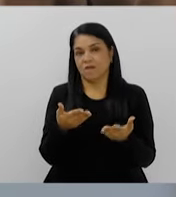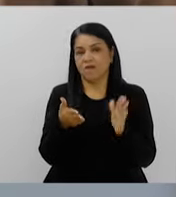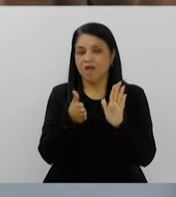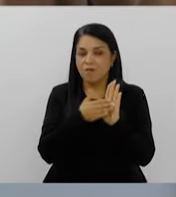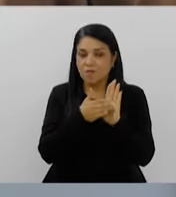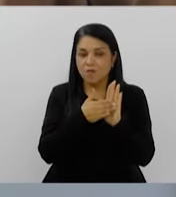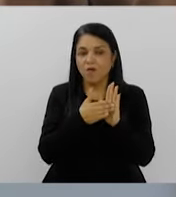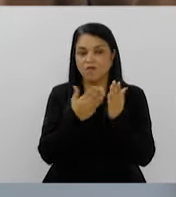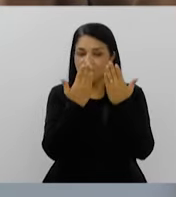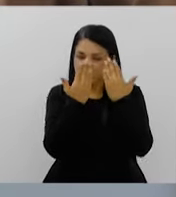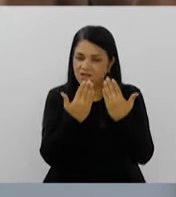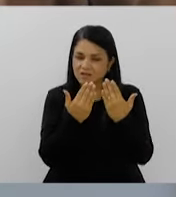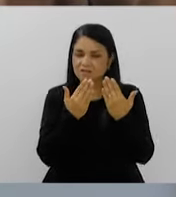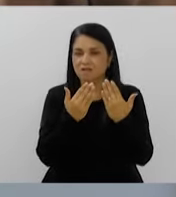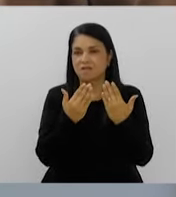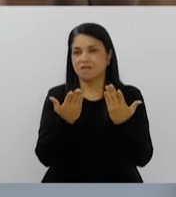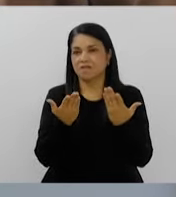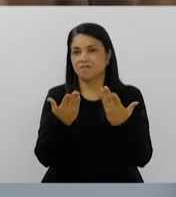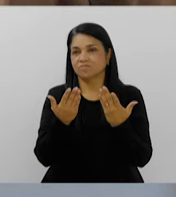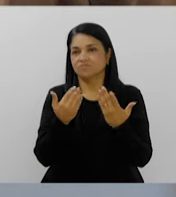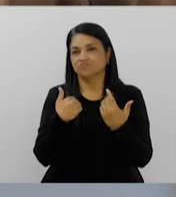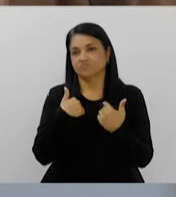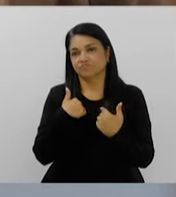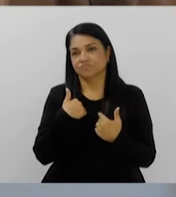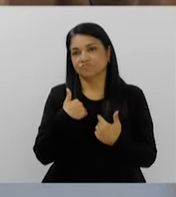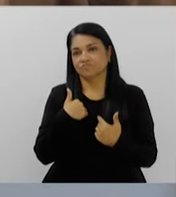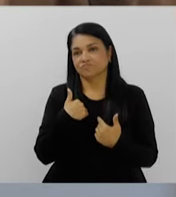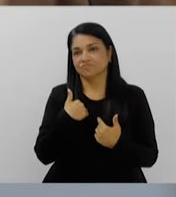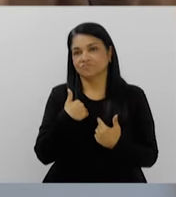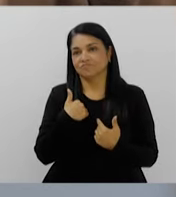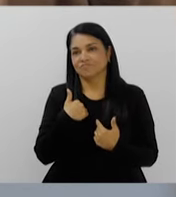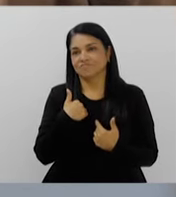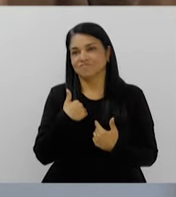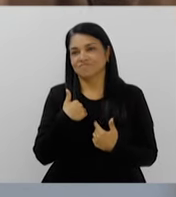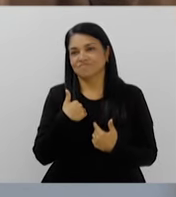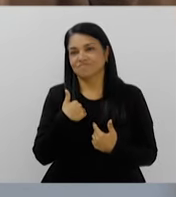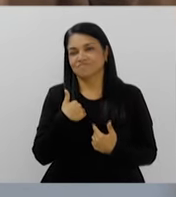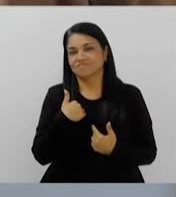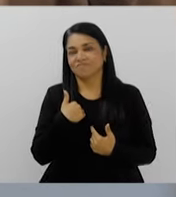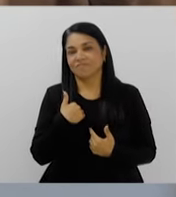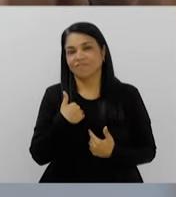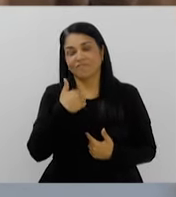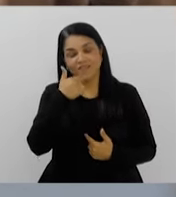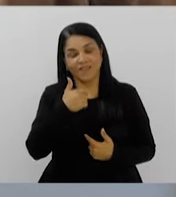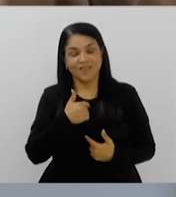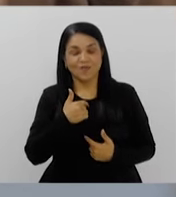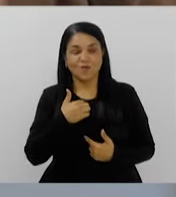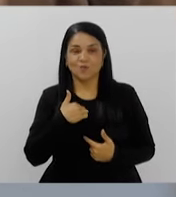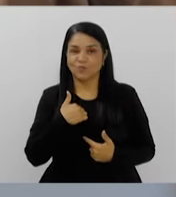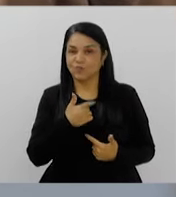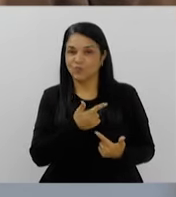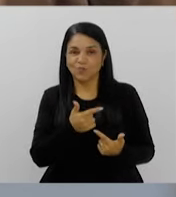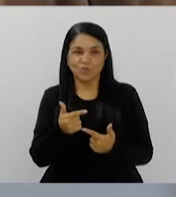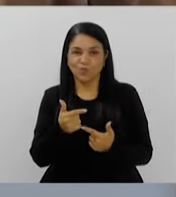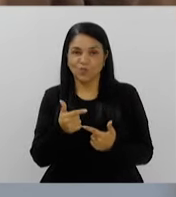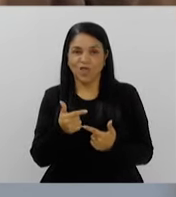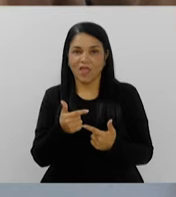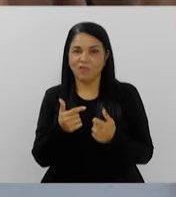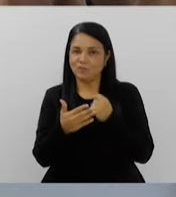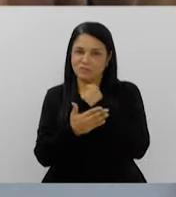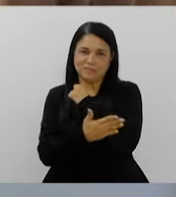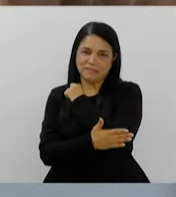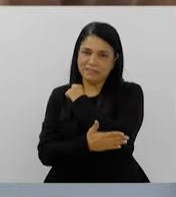adiante. Ah, bom, meu. A gente Eu não tenho sua dose de